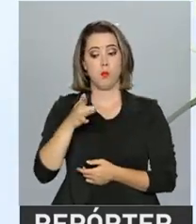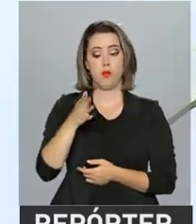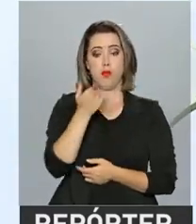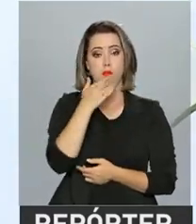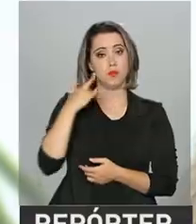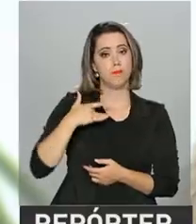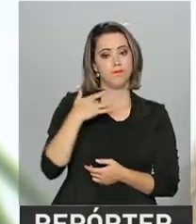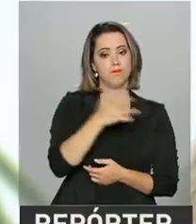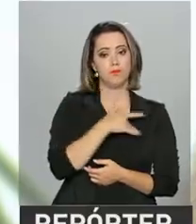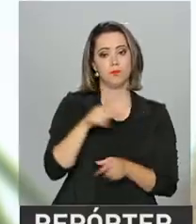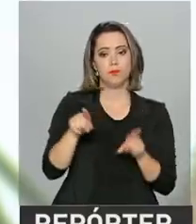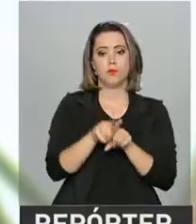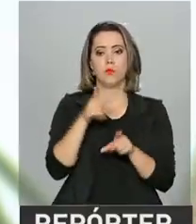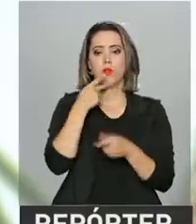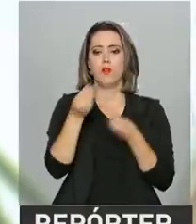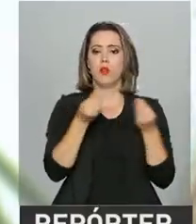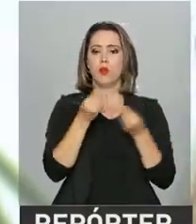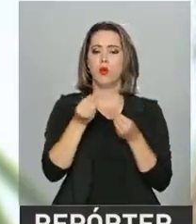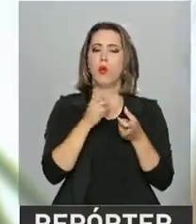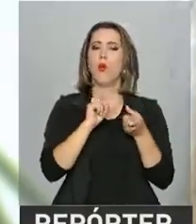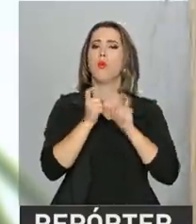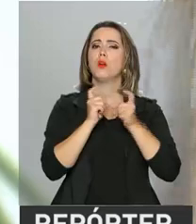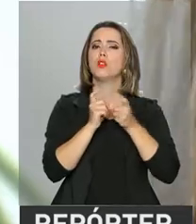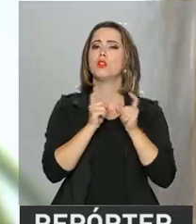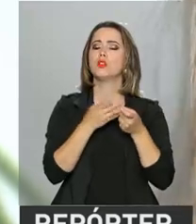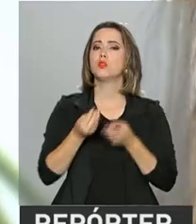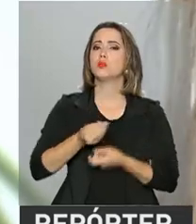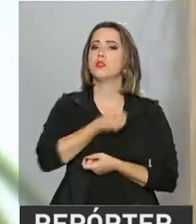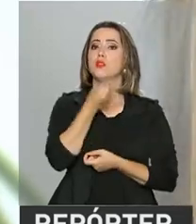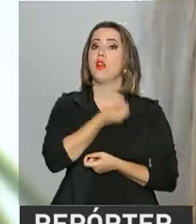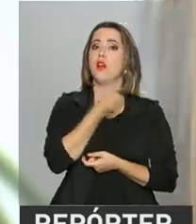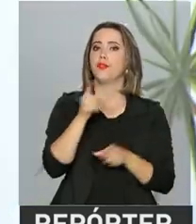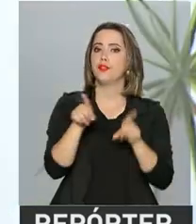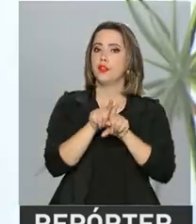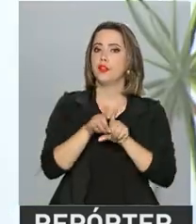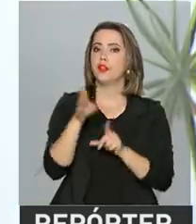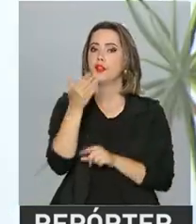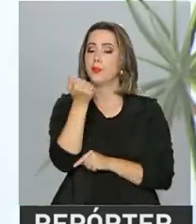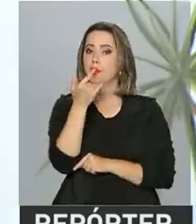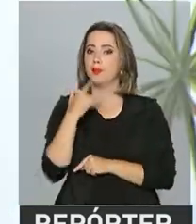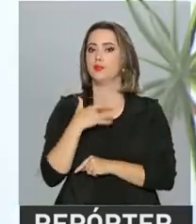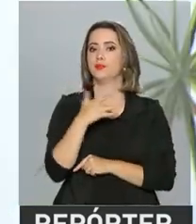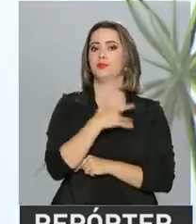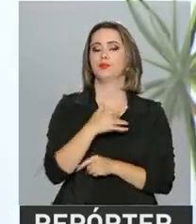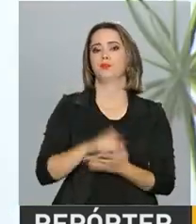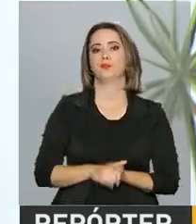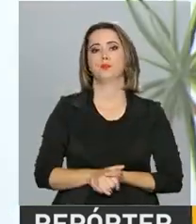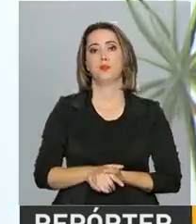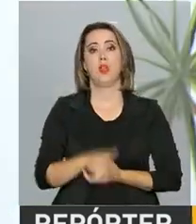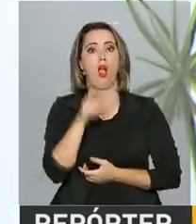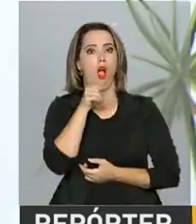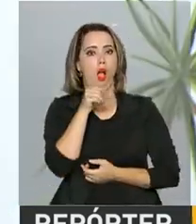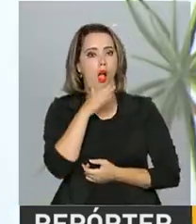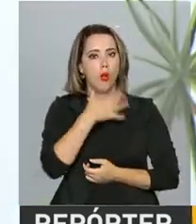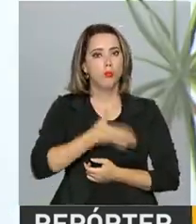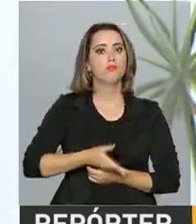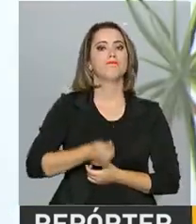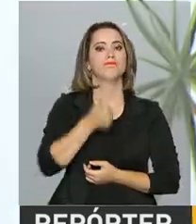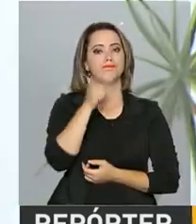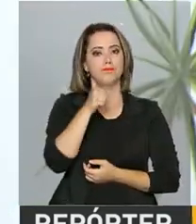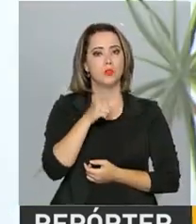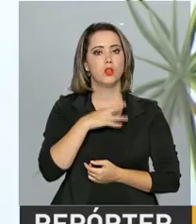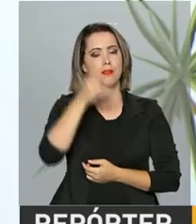possível administrar a correria do dia a dia e se alimentar de forma saudável. Tentar tomar mais água, evitar tudo realmente